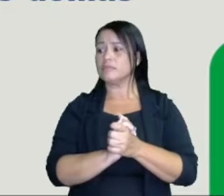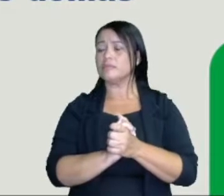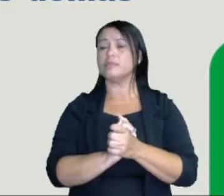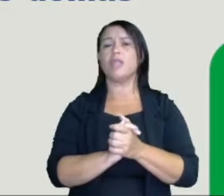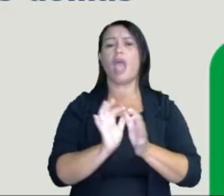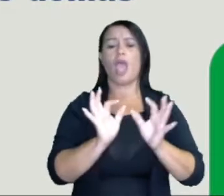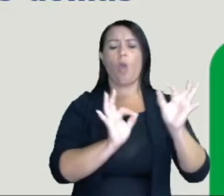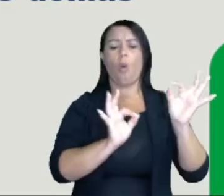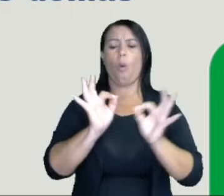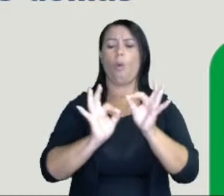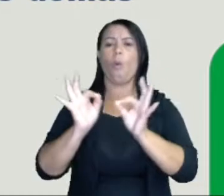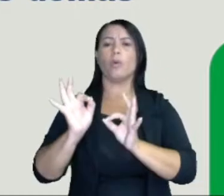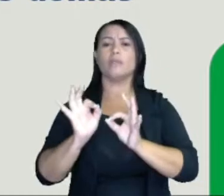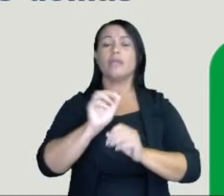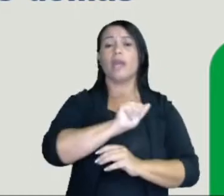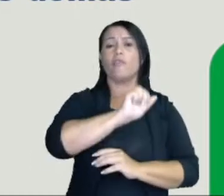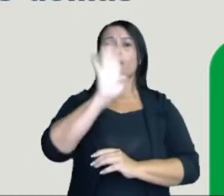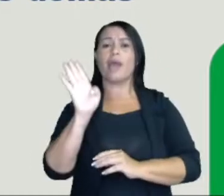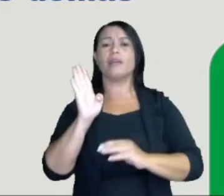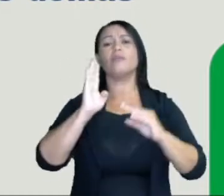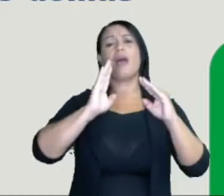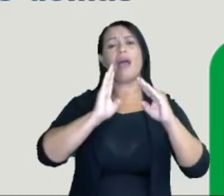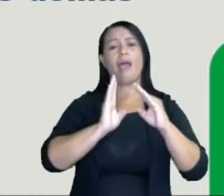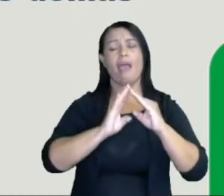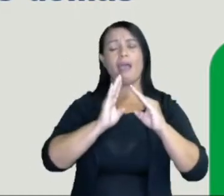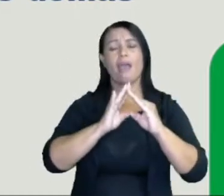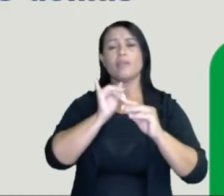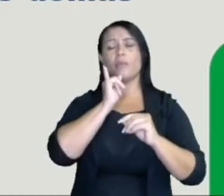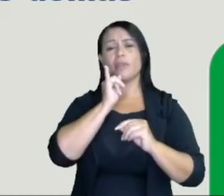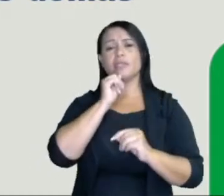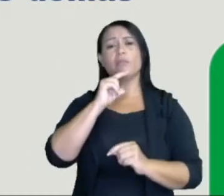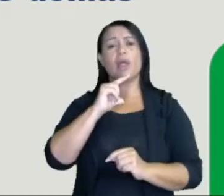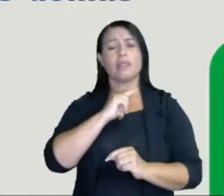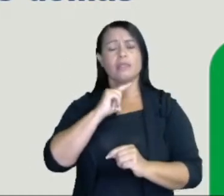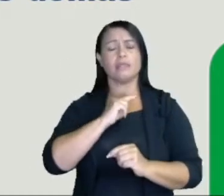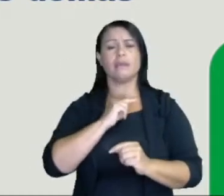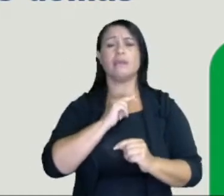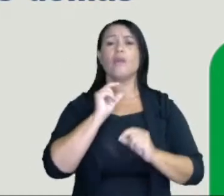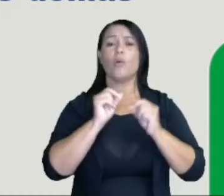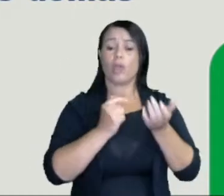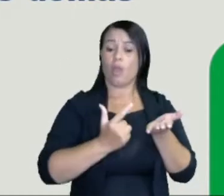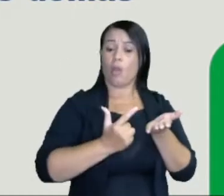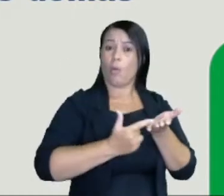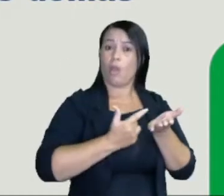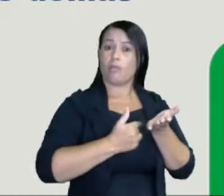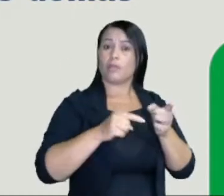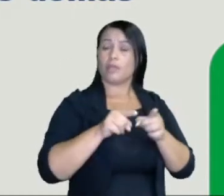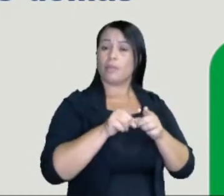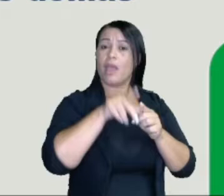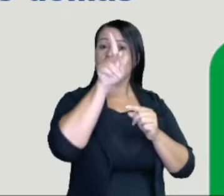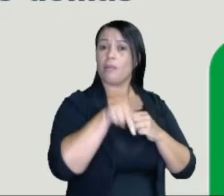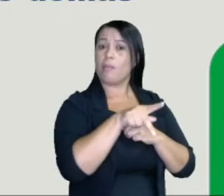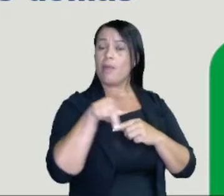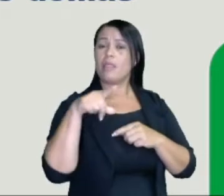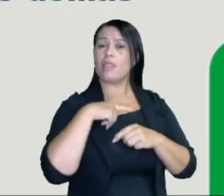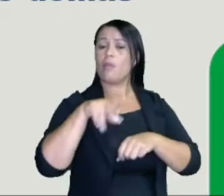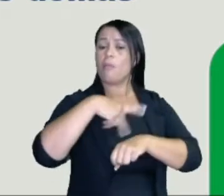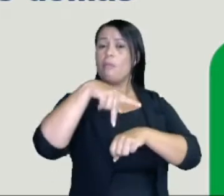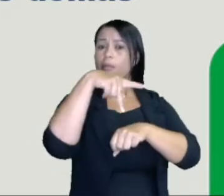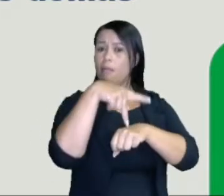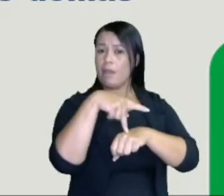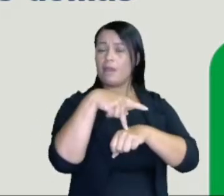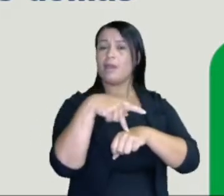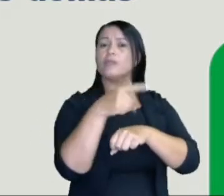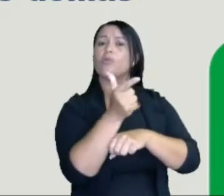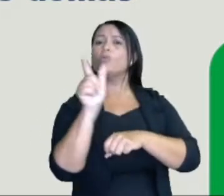orden alfabético. En casa había una enciclopedia de la que mi padre hablaba como de un país